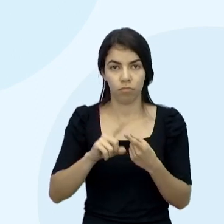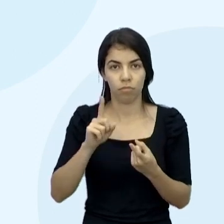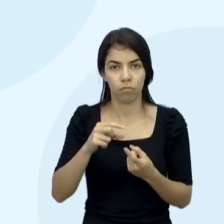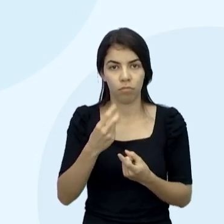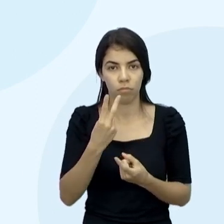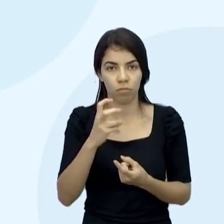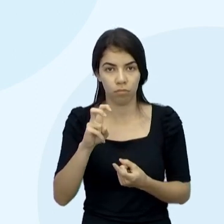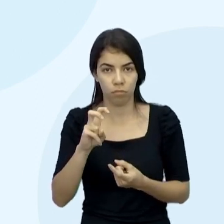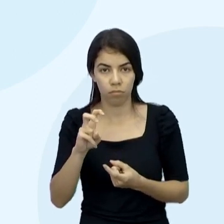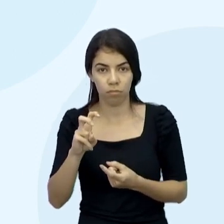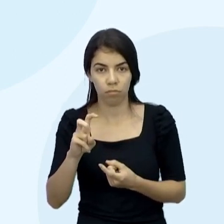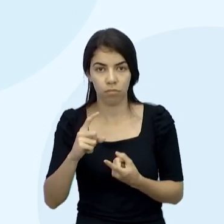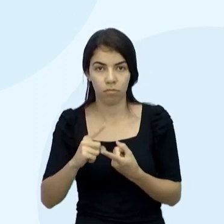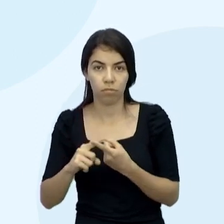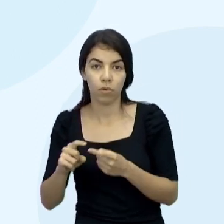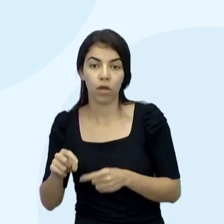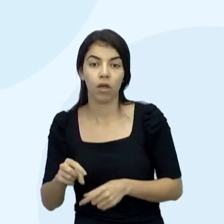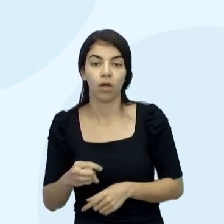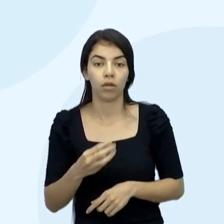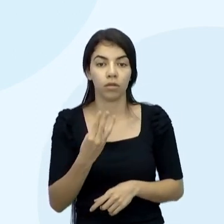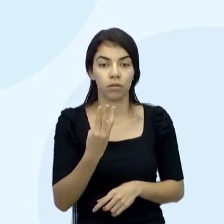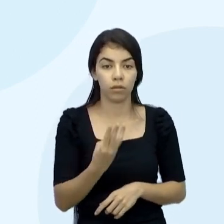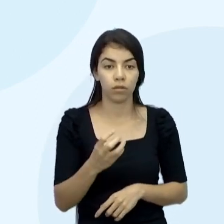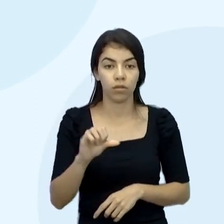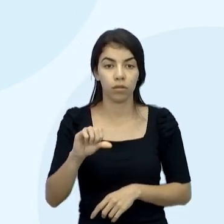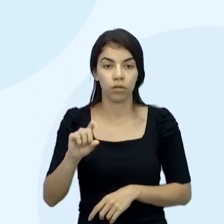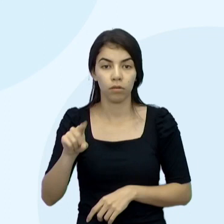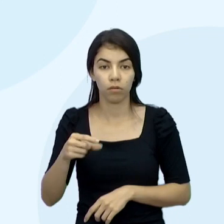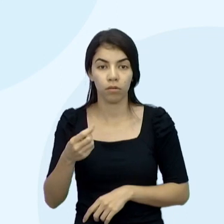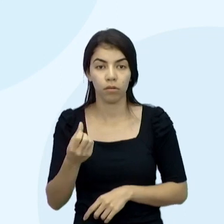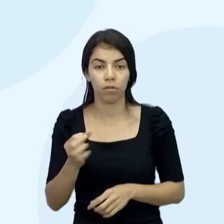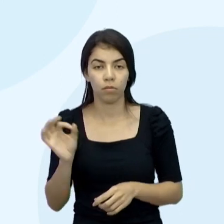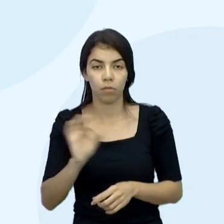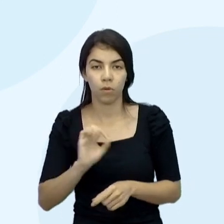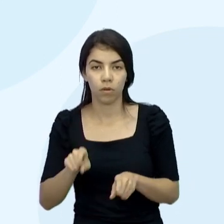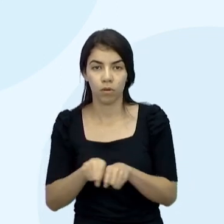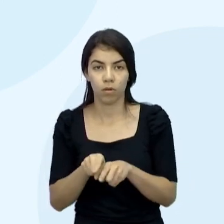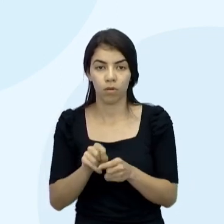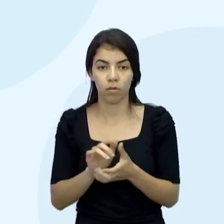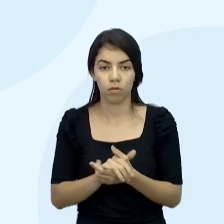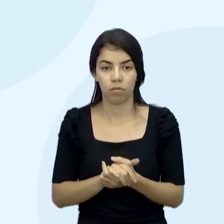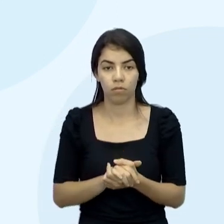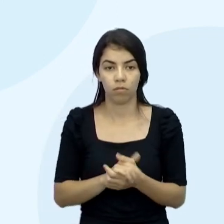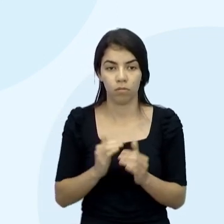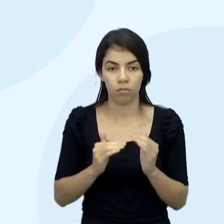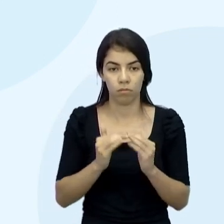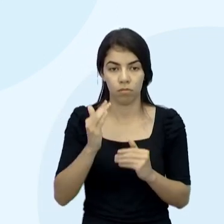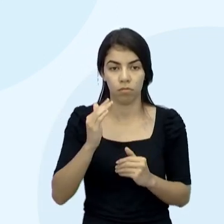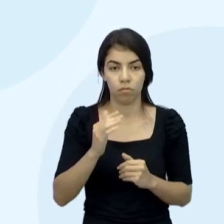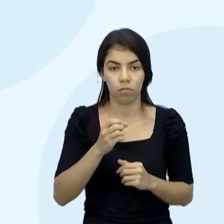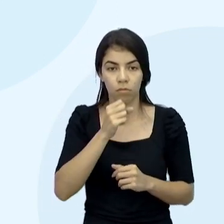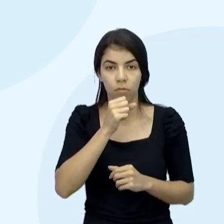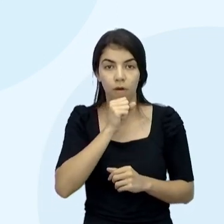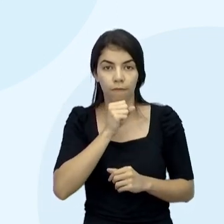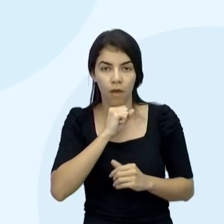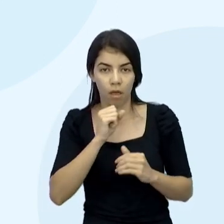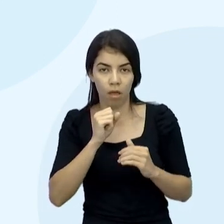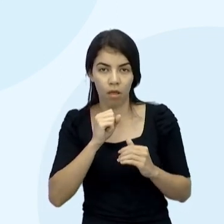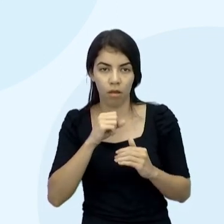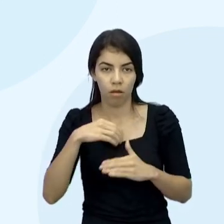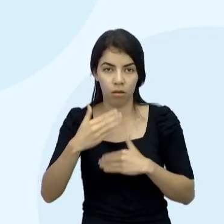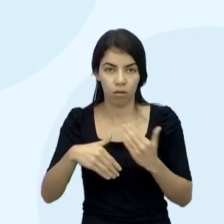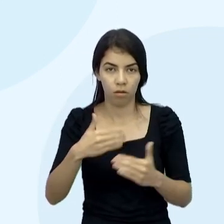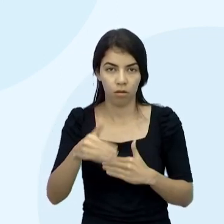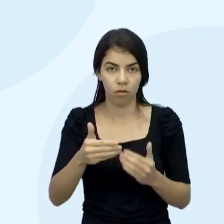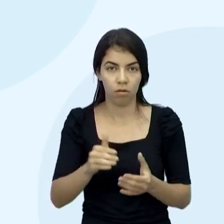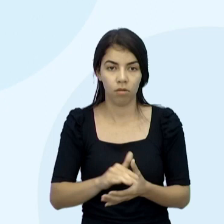25% e 39%, ou seja, à medida que a pessoa vai se tornando mais velha, né? Abre aspas aí,